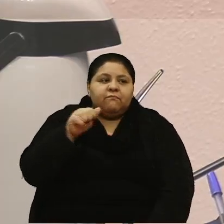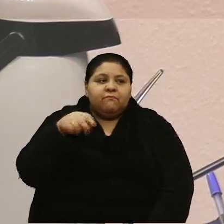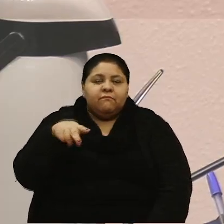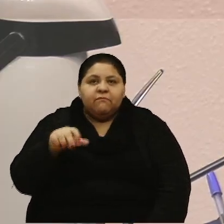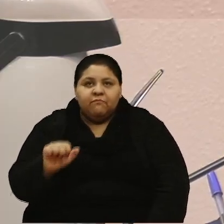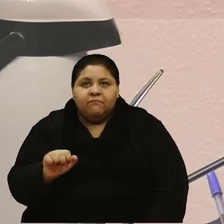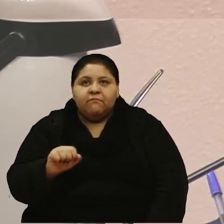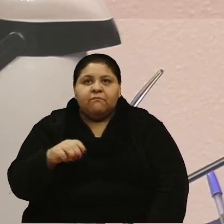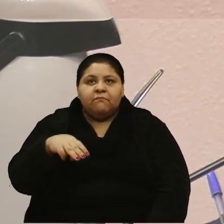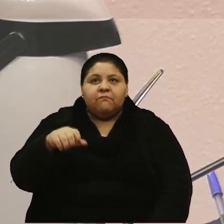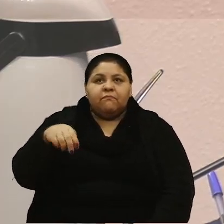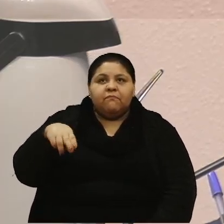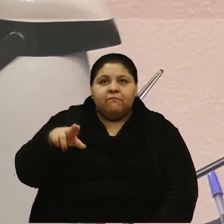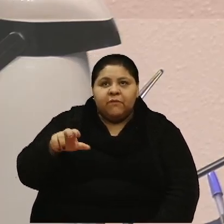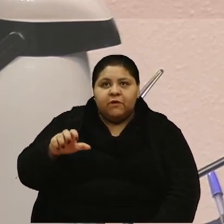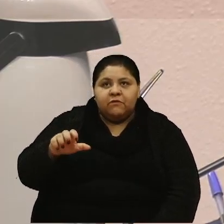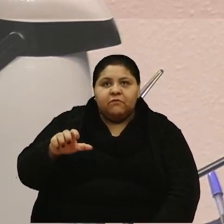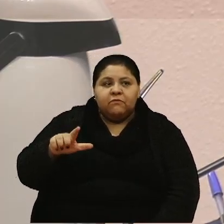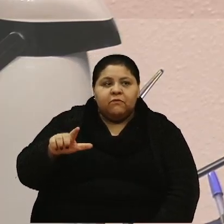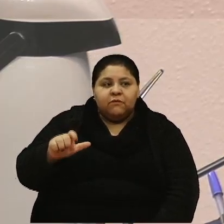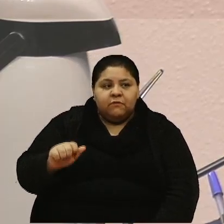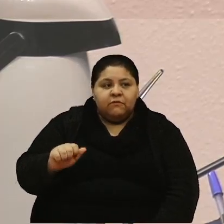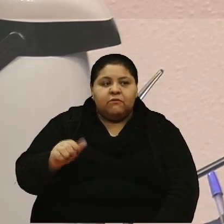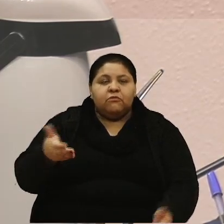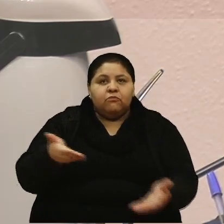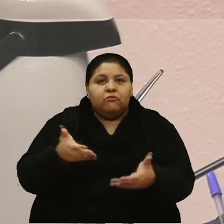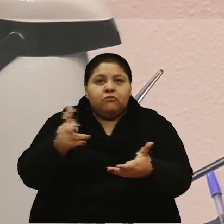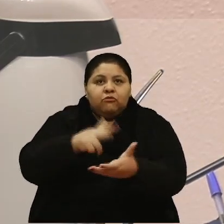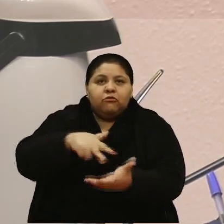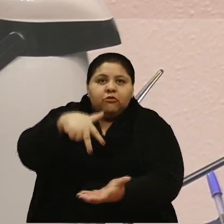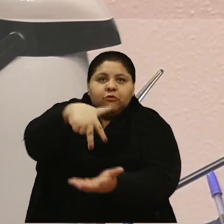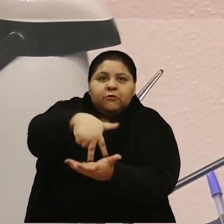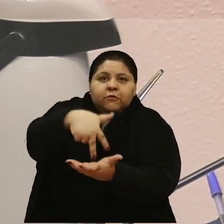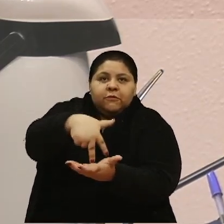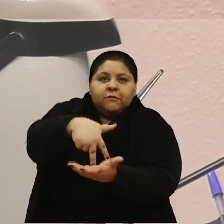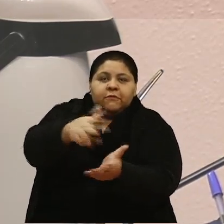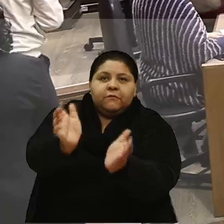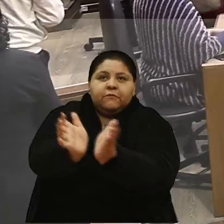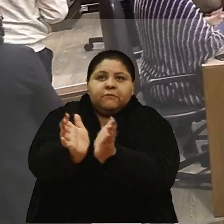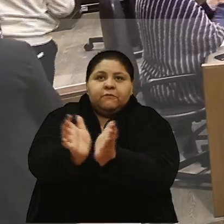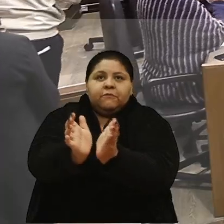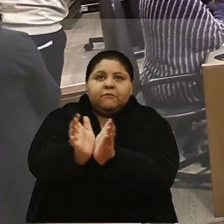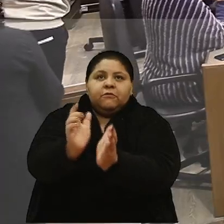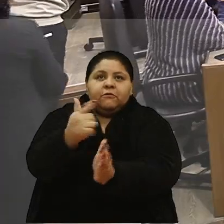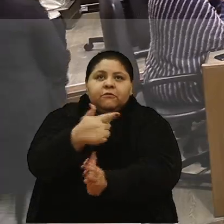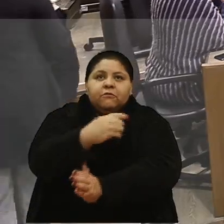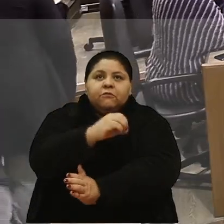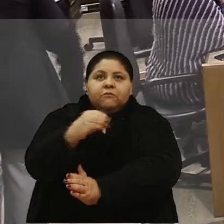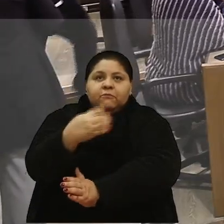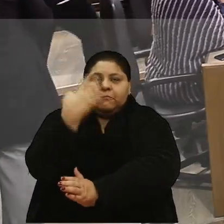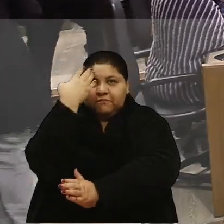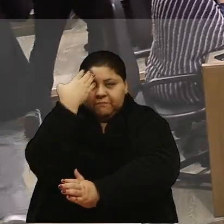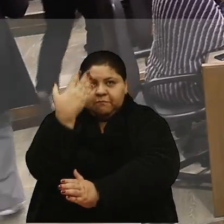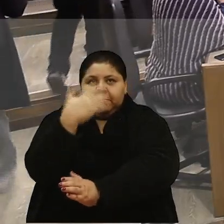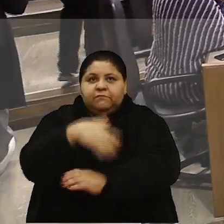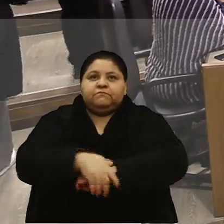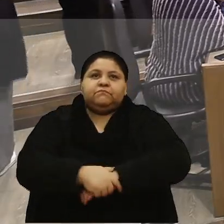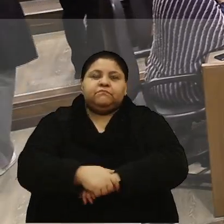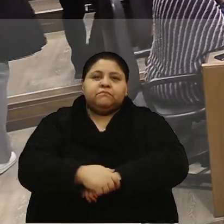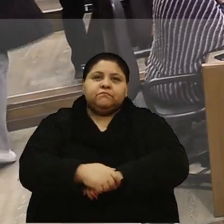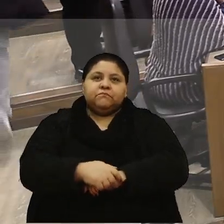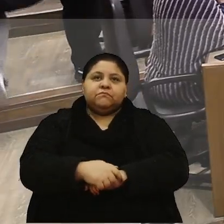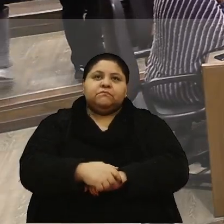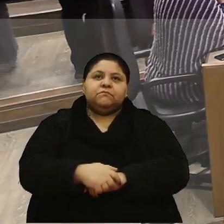Estela e Manuela Hoffman, por favor, podem ficar de pé. Da turma 104, obrigado.